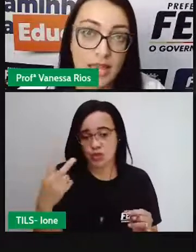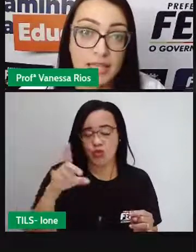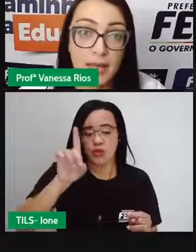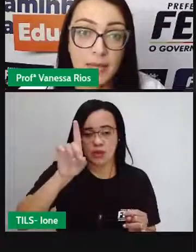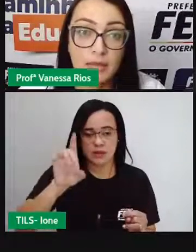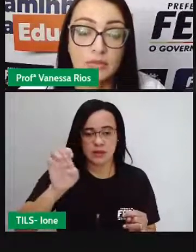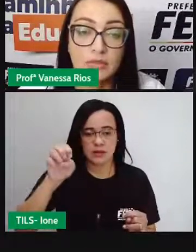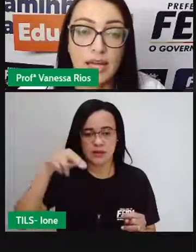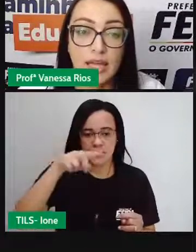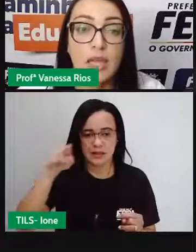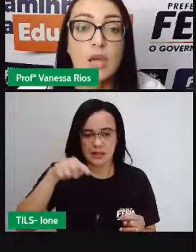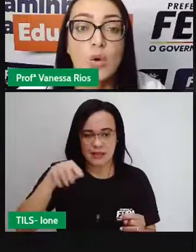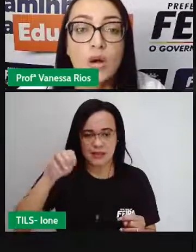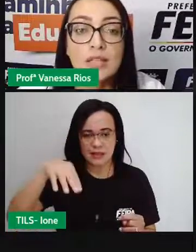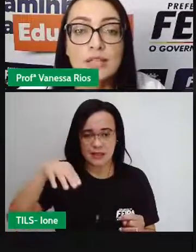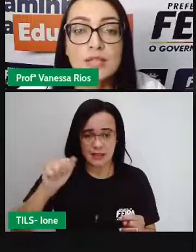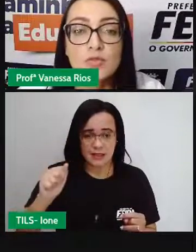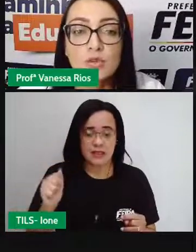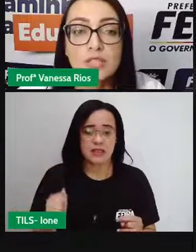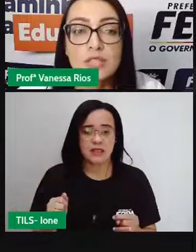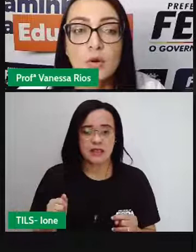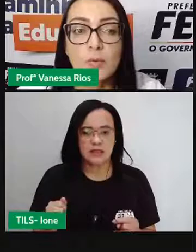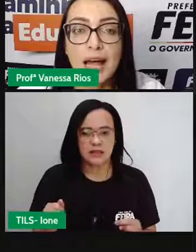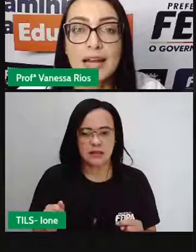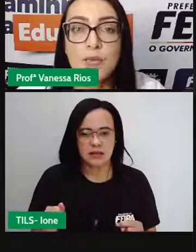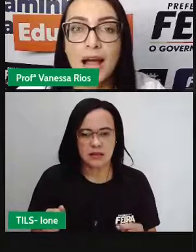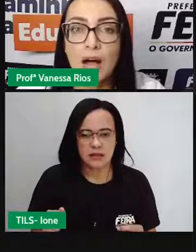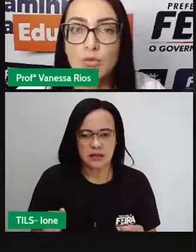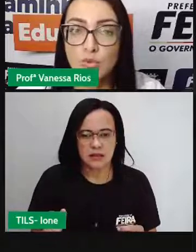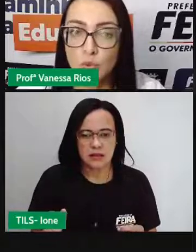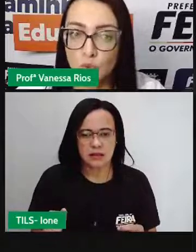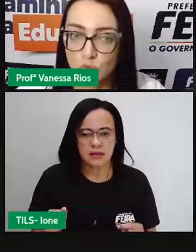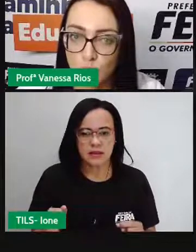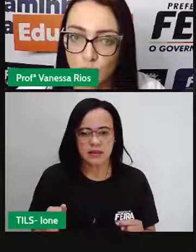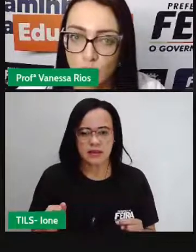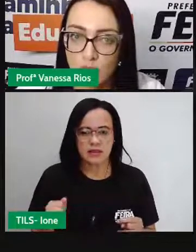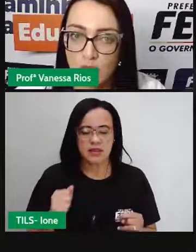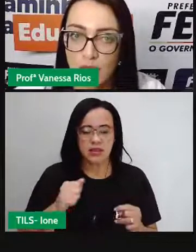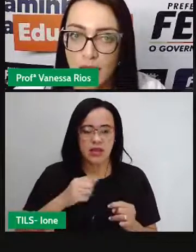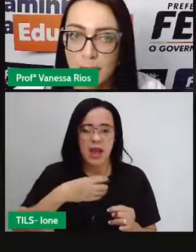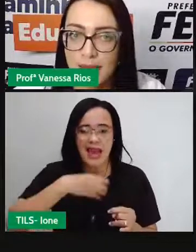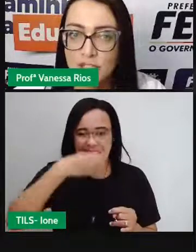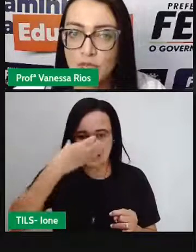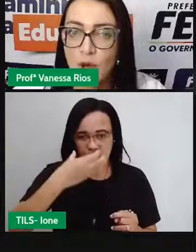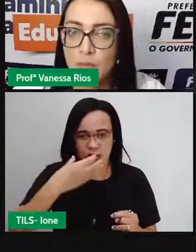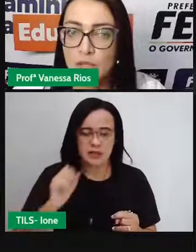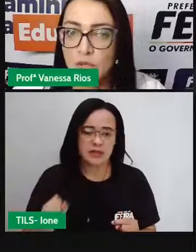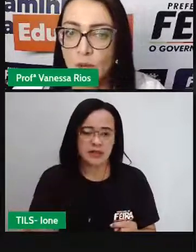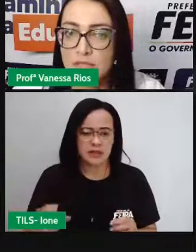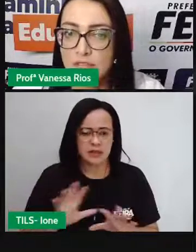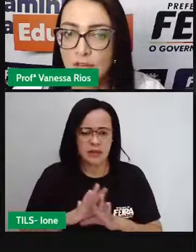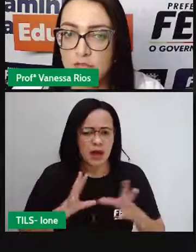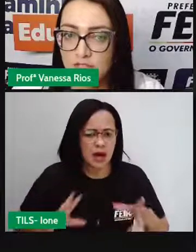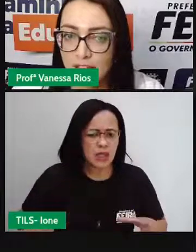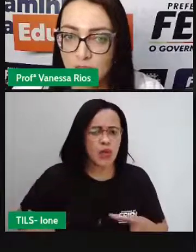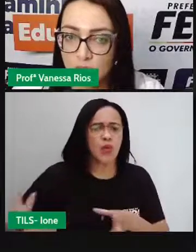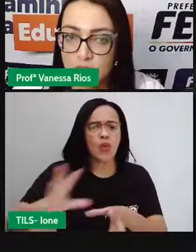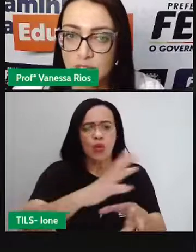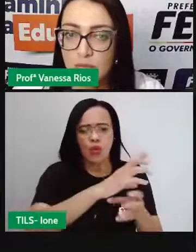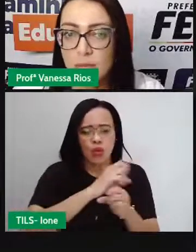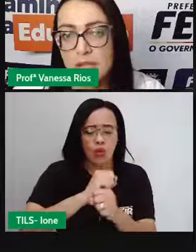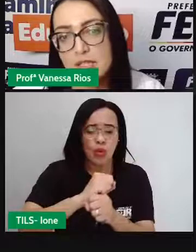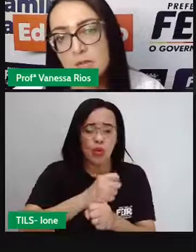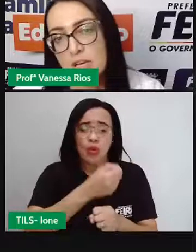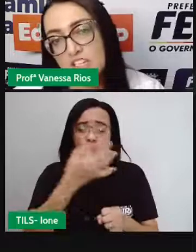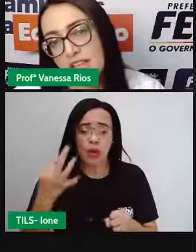E aí a pergunta é, quantas frutas compraram ao todo? A partir do momento que eu observo os valores,